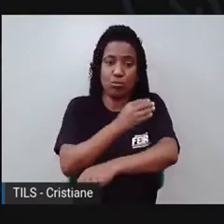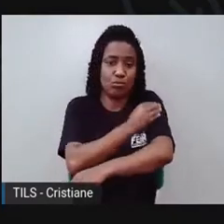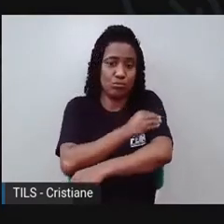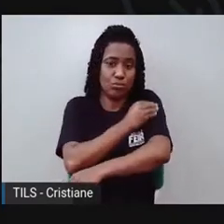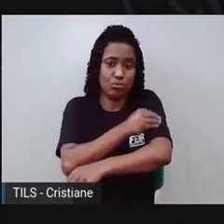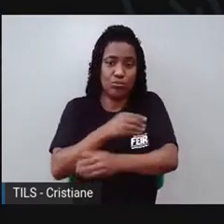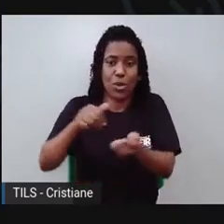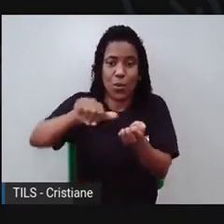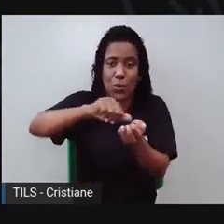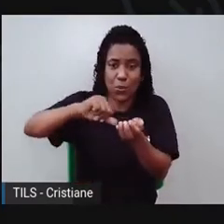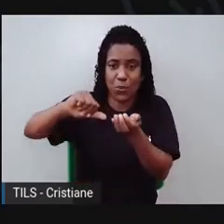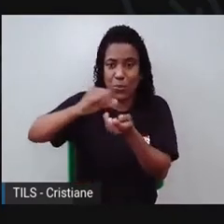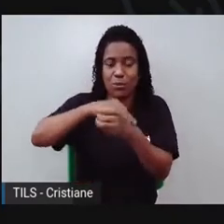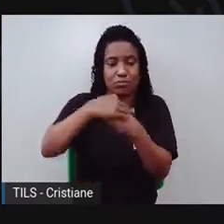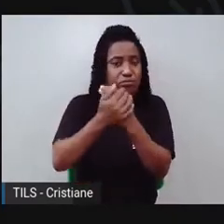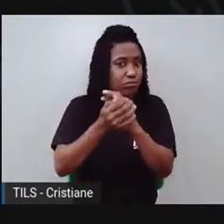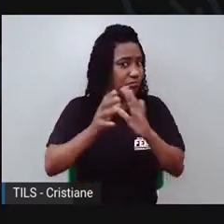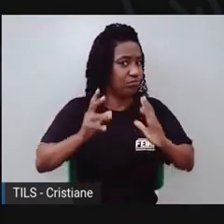massa.